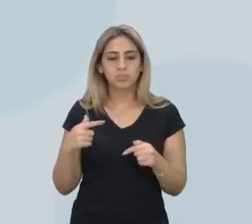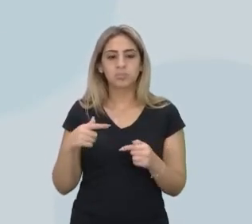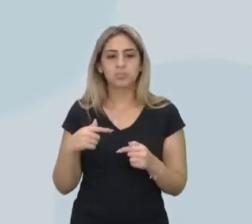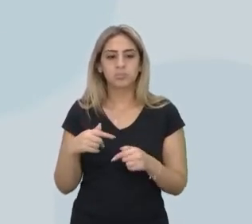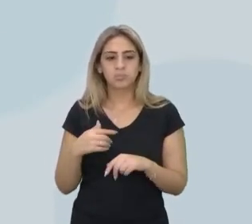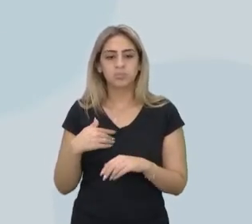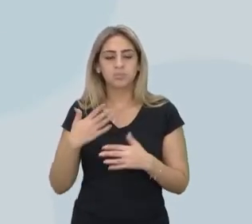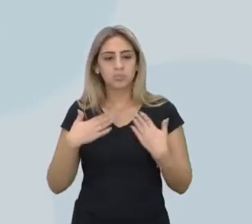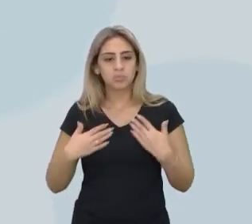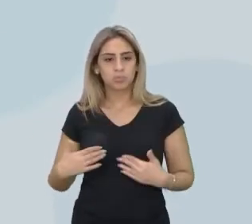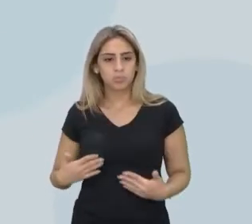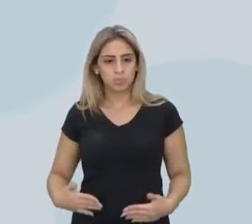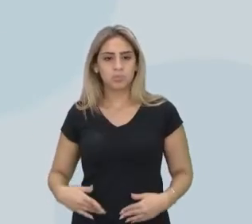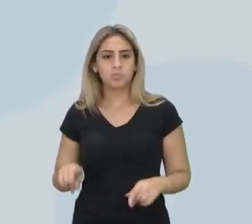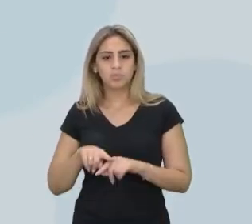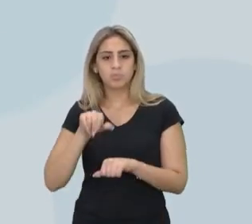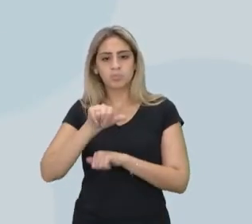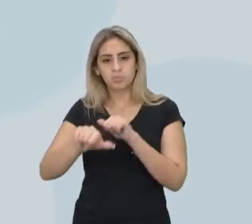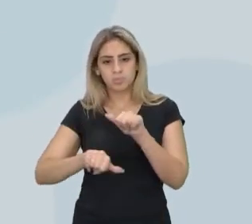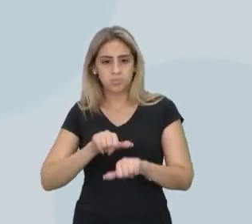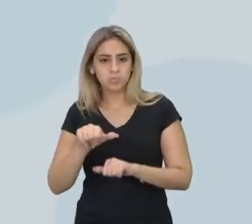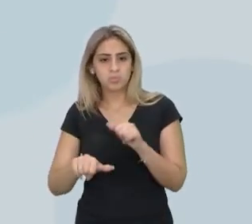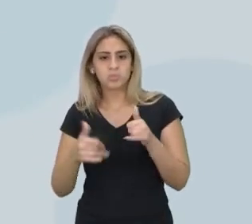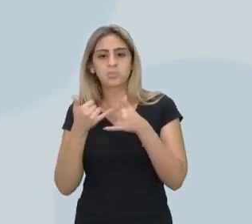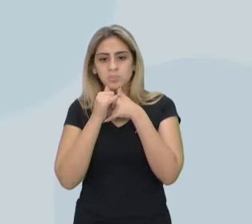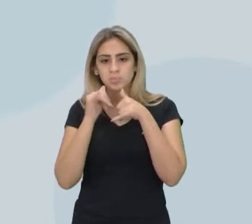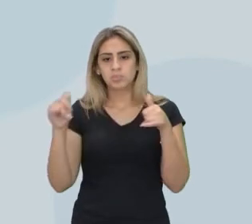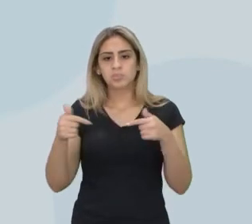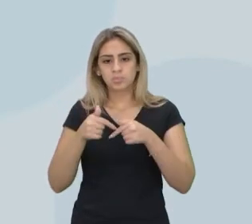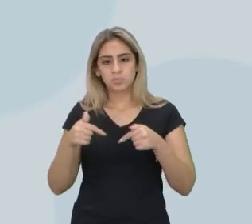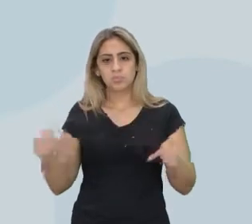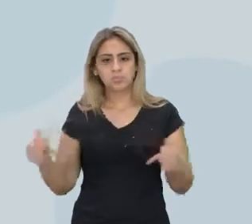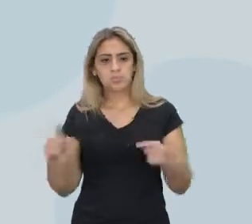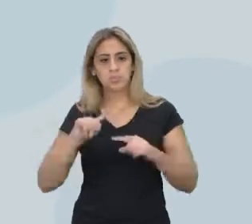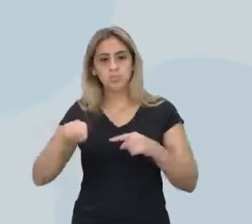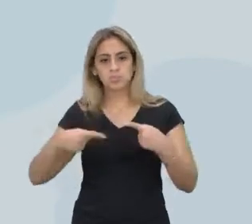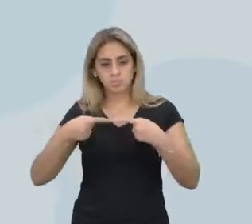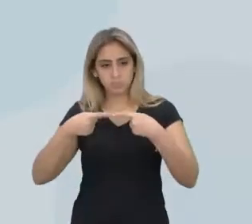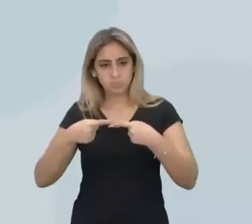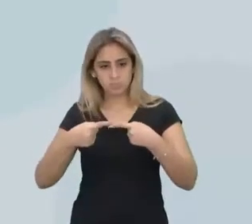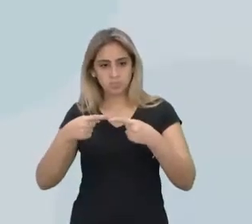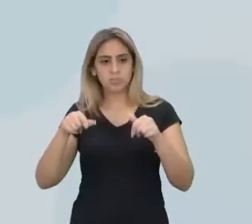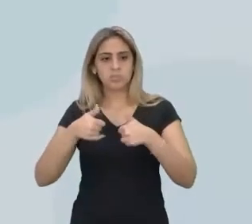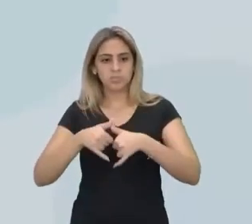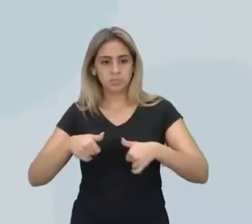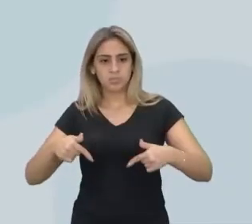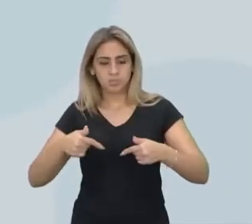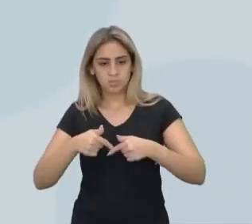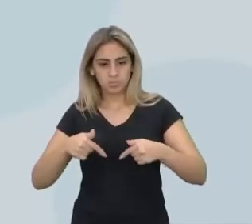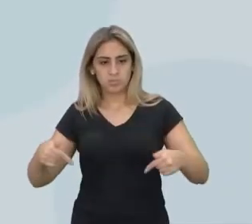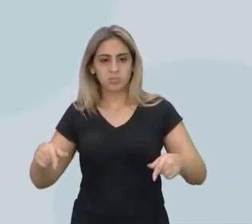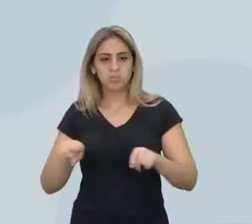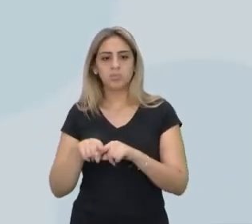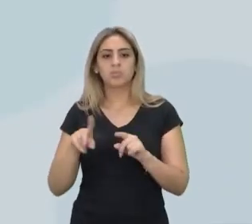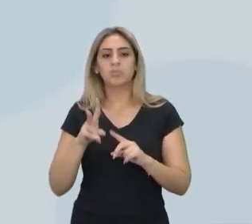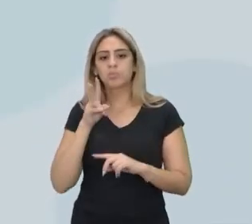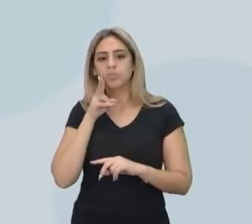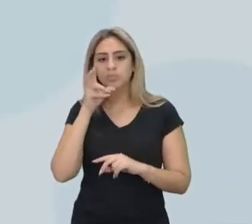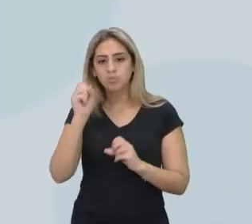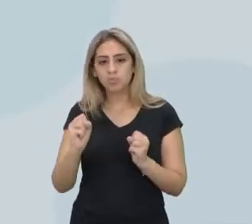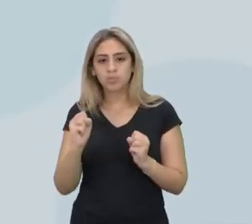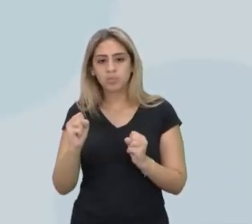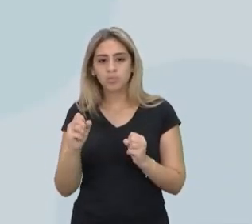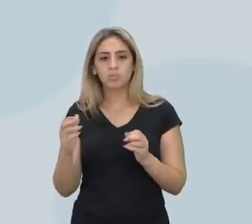dos músculos, transformações, energia química, ligações químicas, força